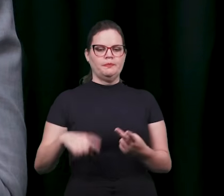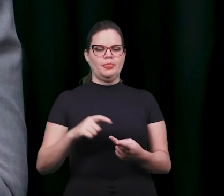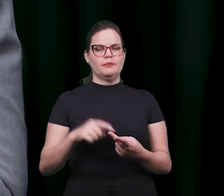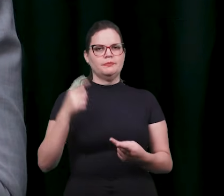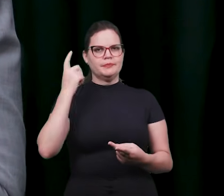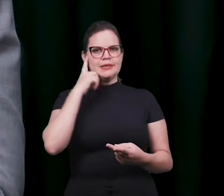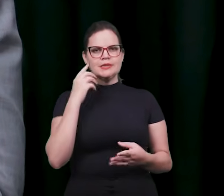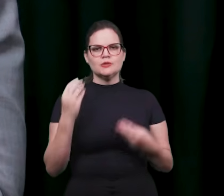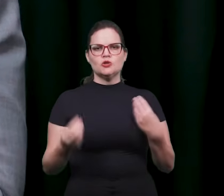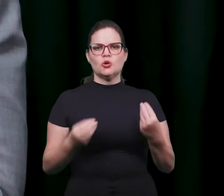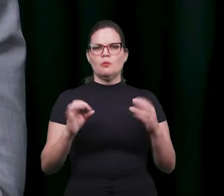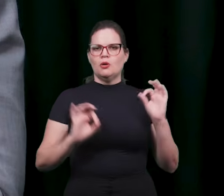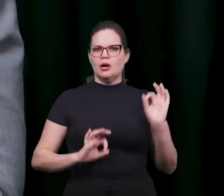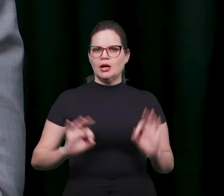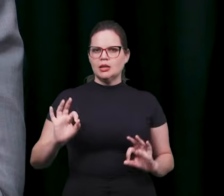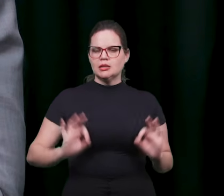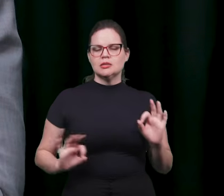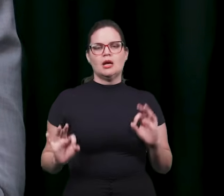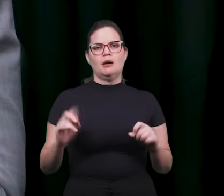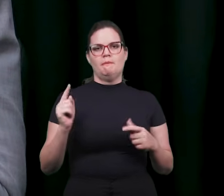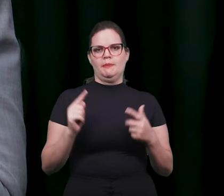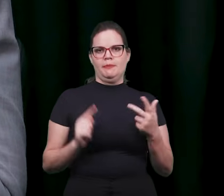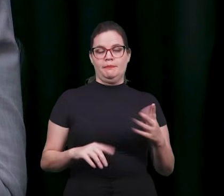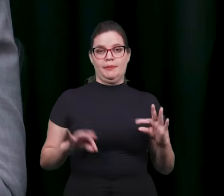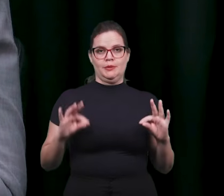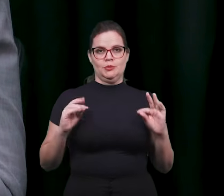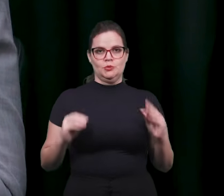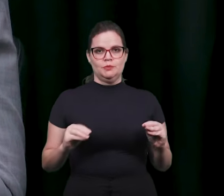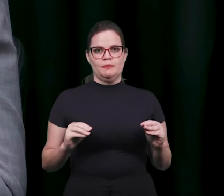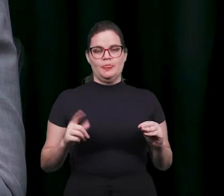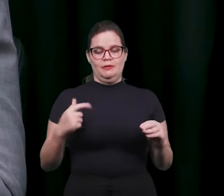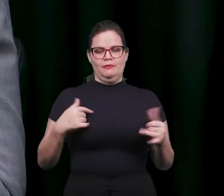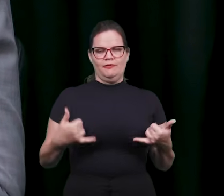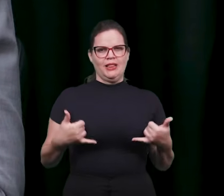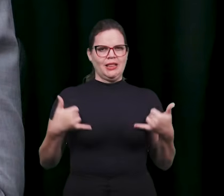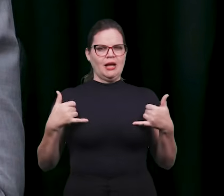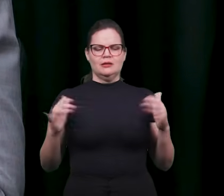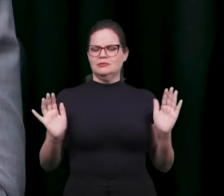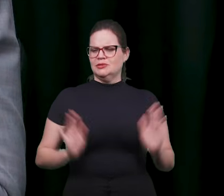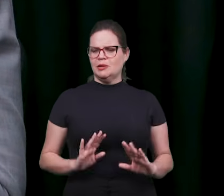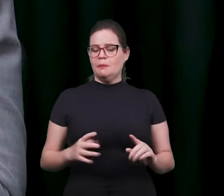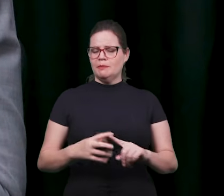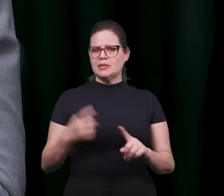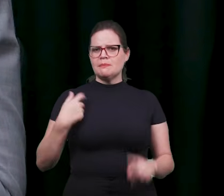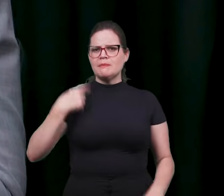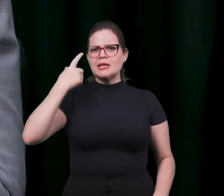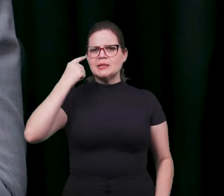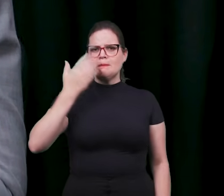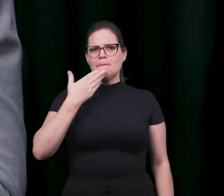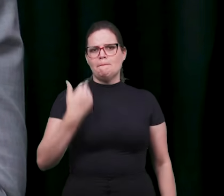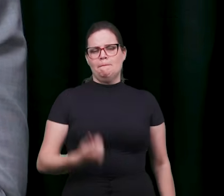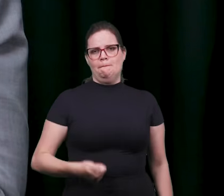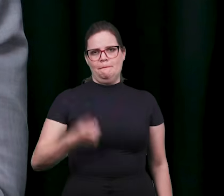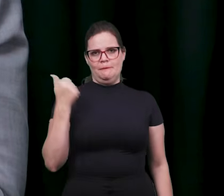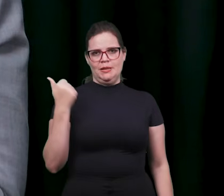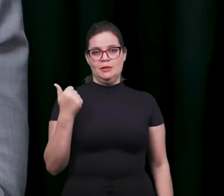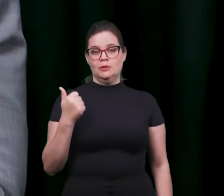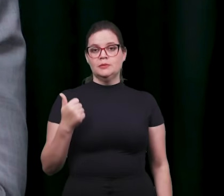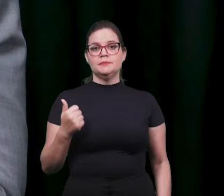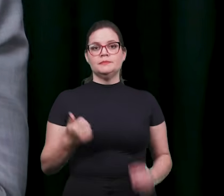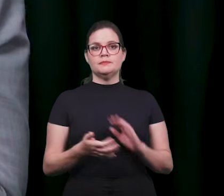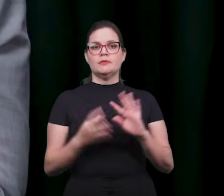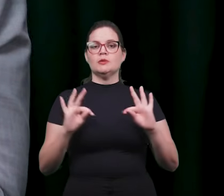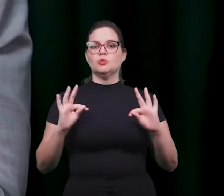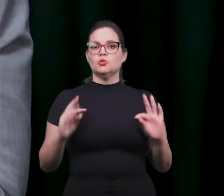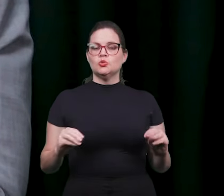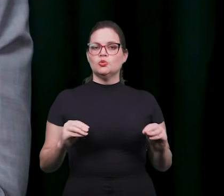de uma forma organizada e até não ser vaidoso em relação a isso, pensar de uma forma maior, uma forma... E tudo